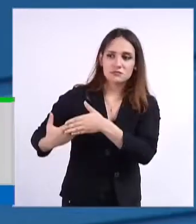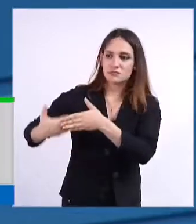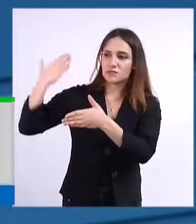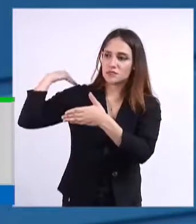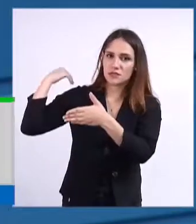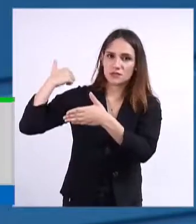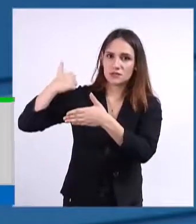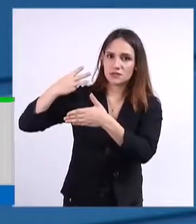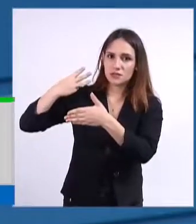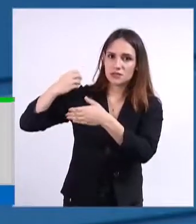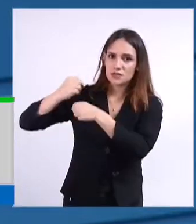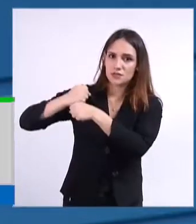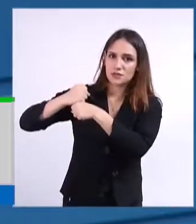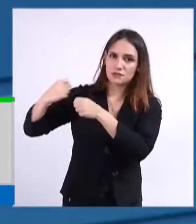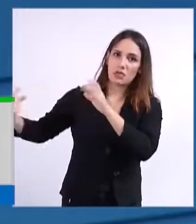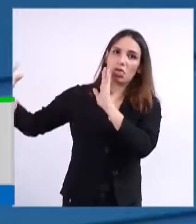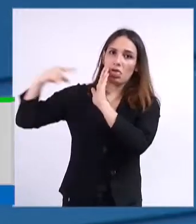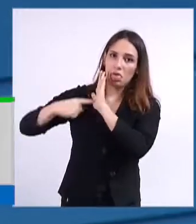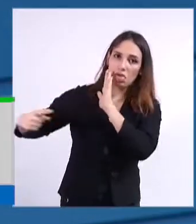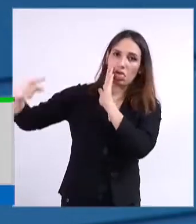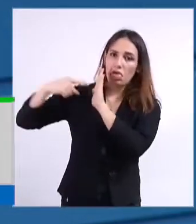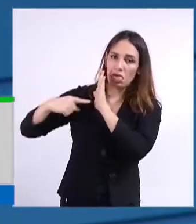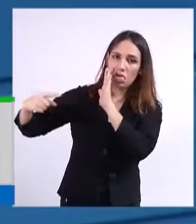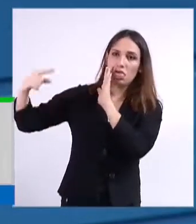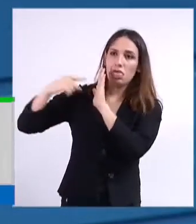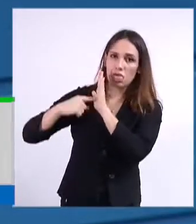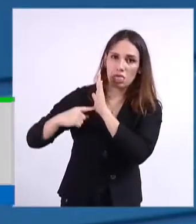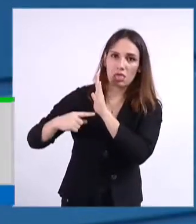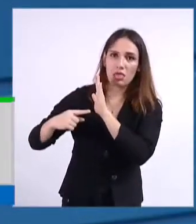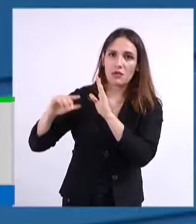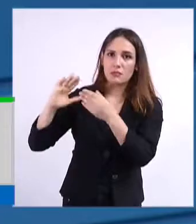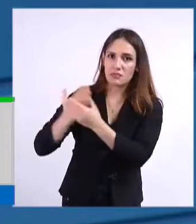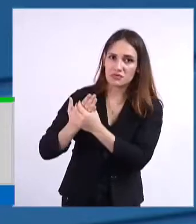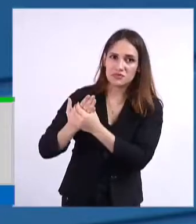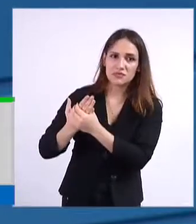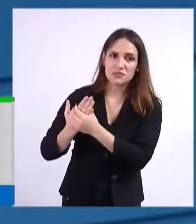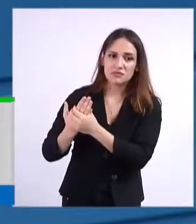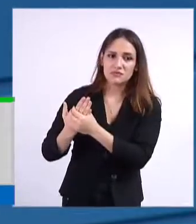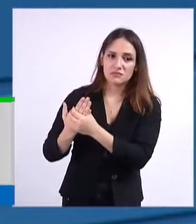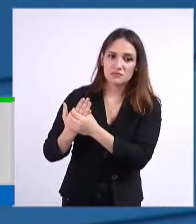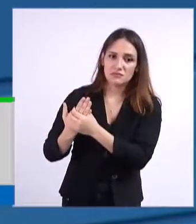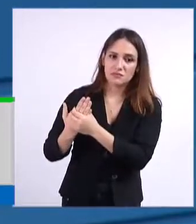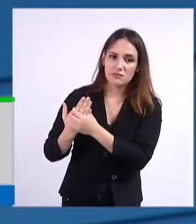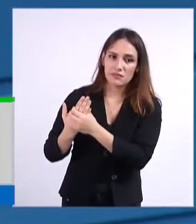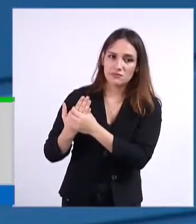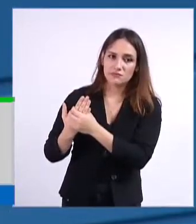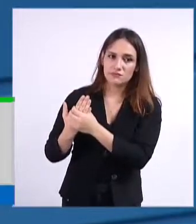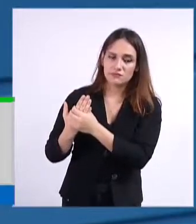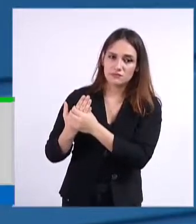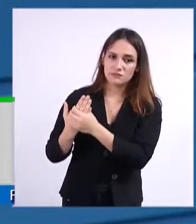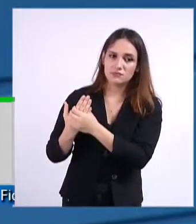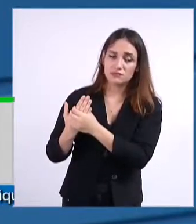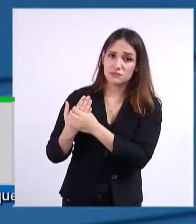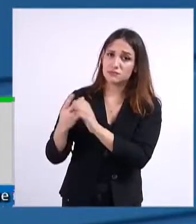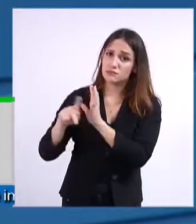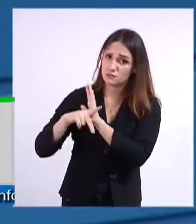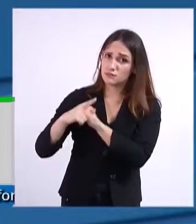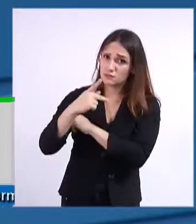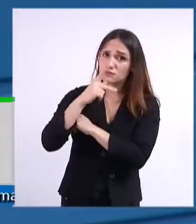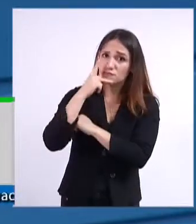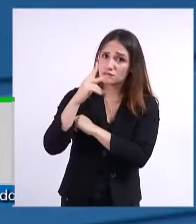de denúncias, punições e condenações produzidas por integrantes do seu